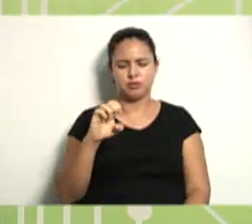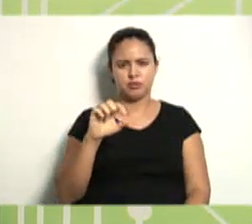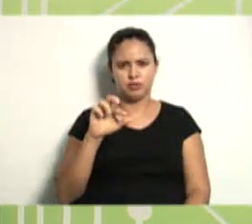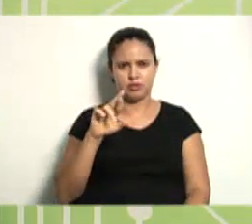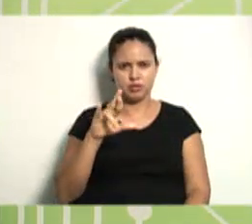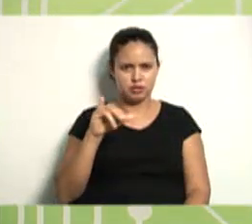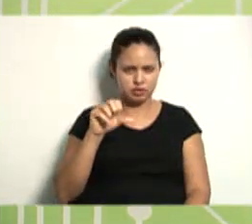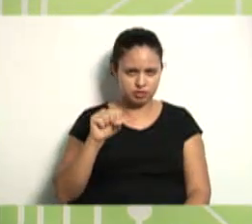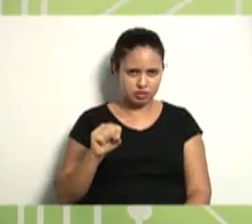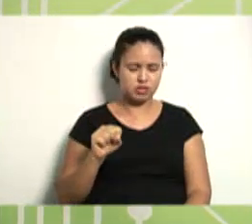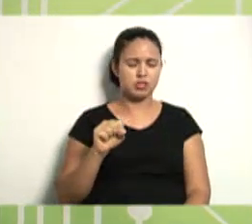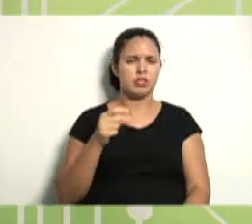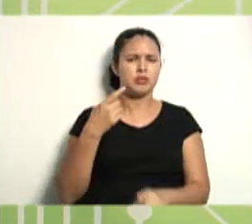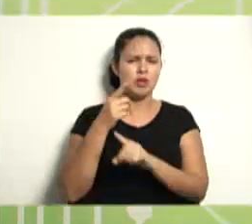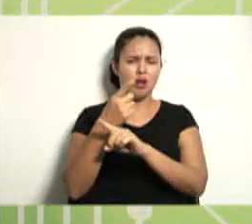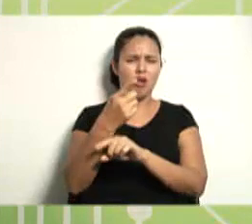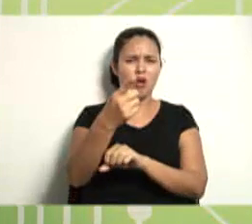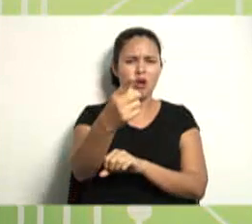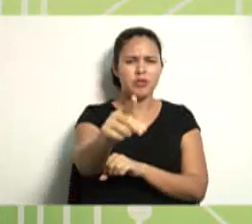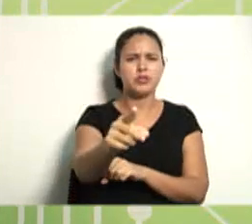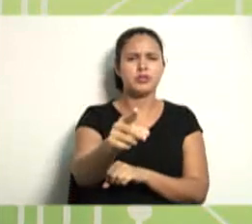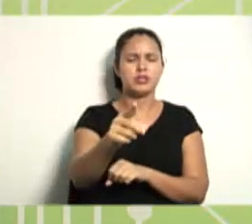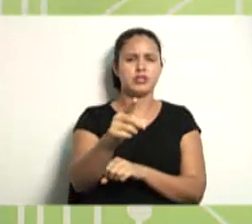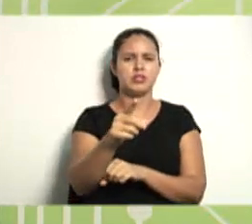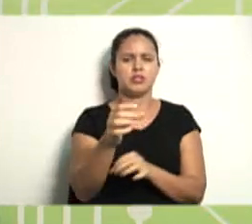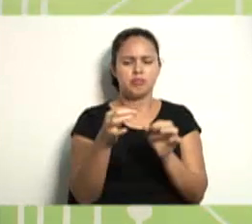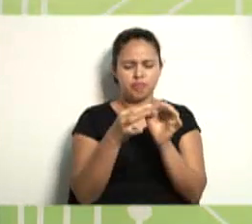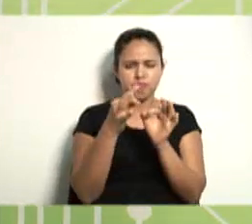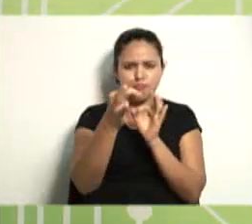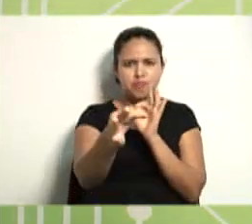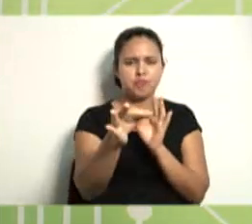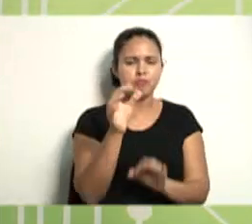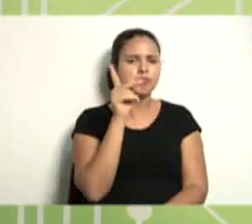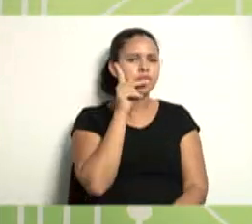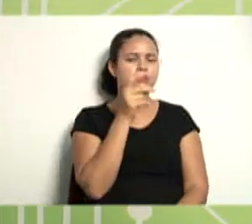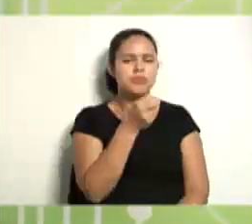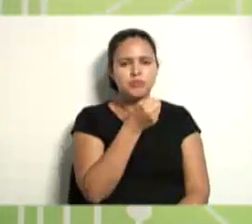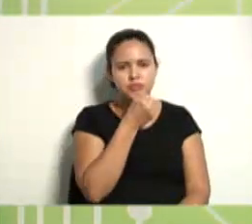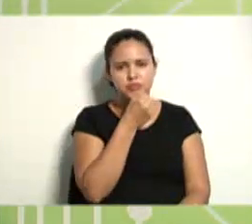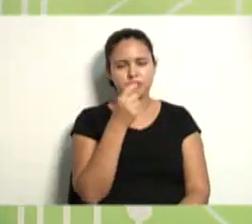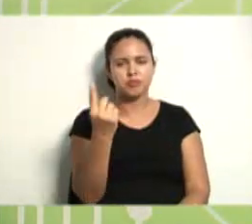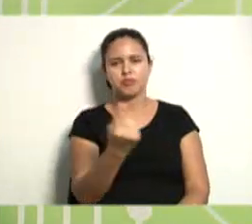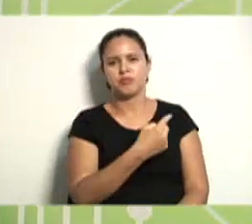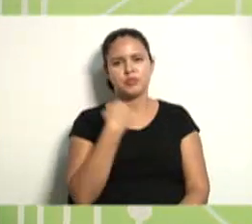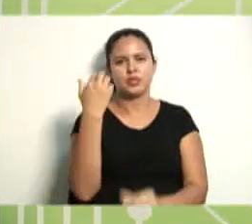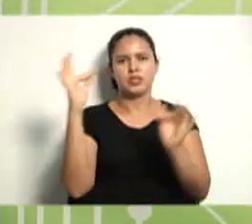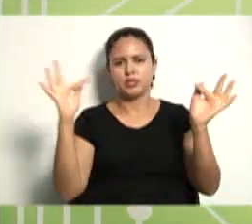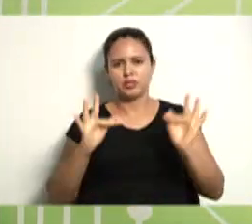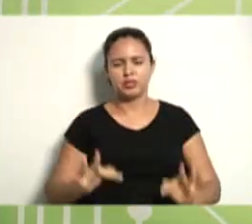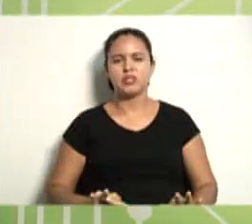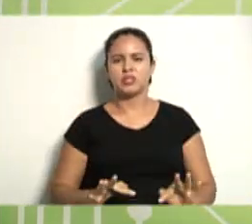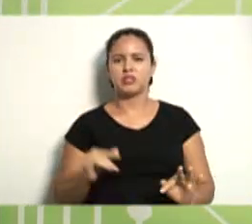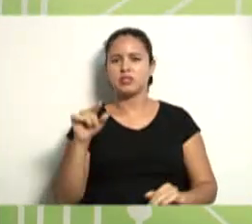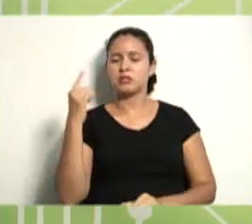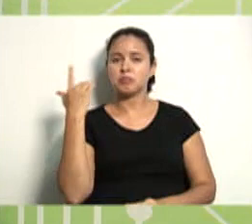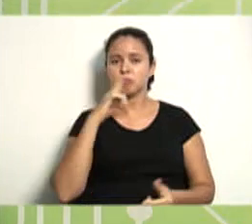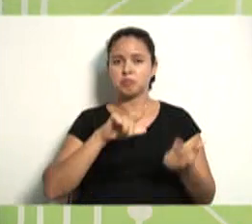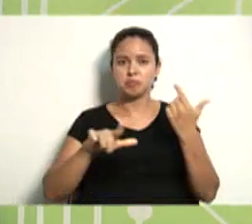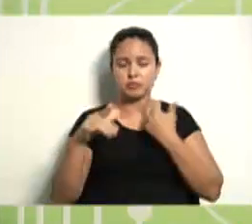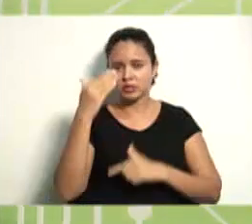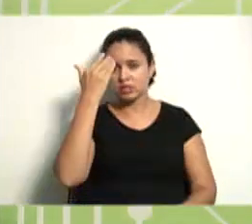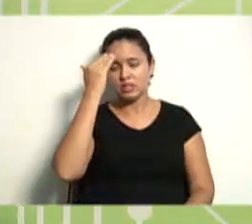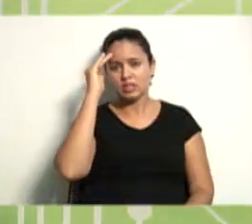de tão distante aqui de Porto Velho, a gente está conseguindo transmitir, que vocês conseguiram